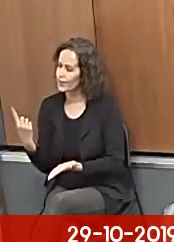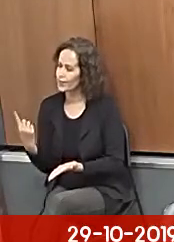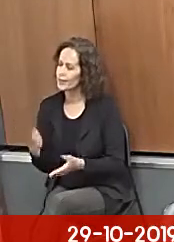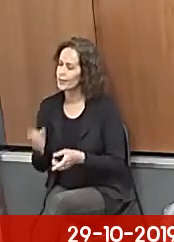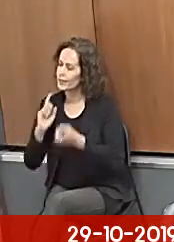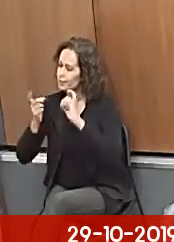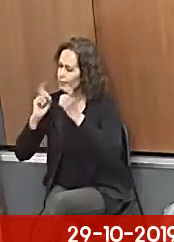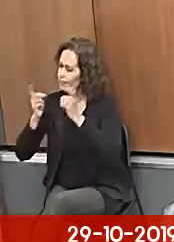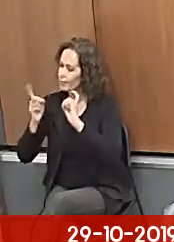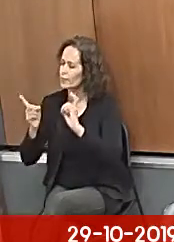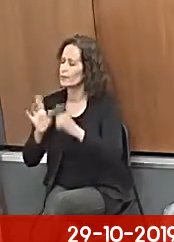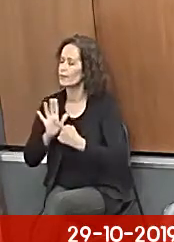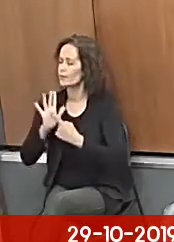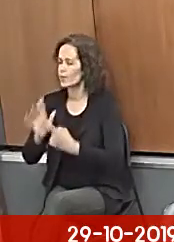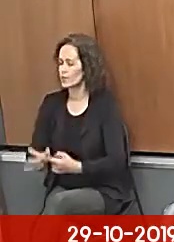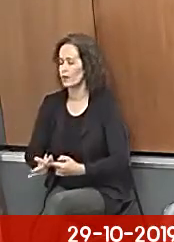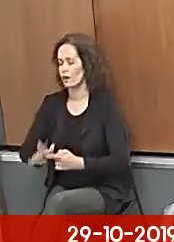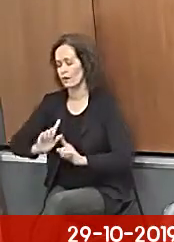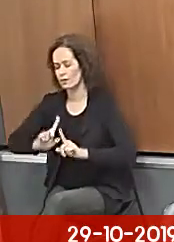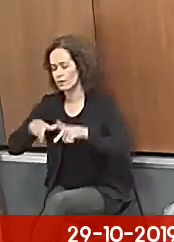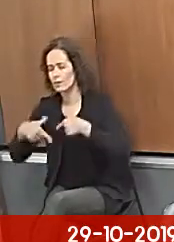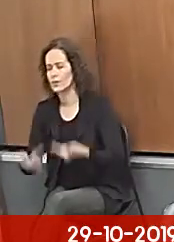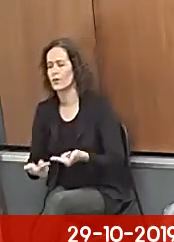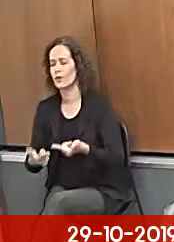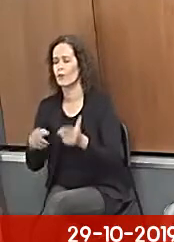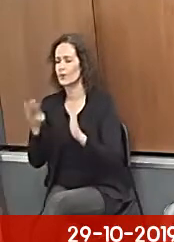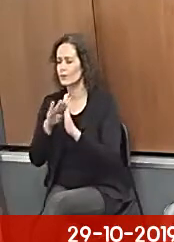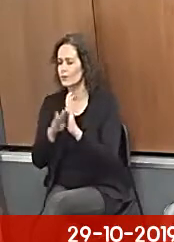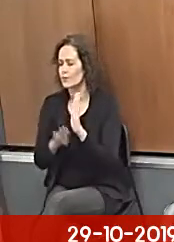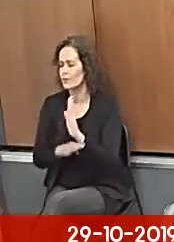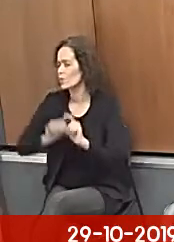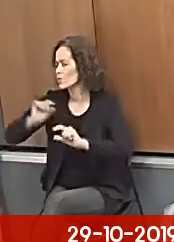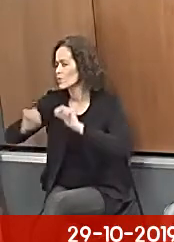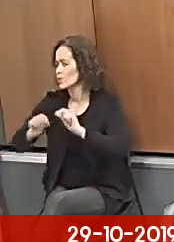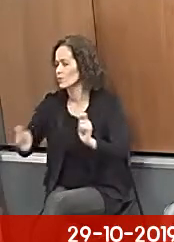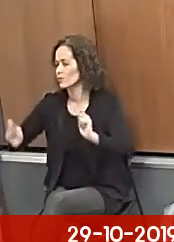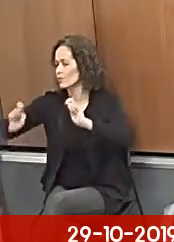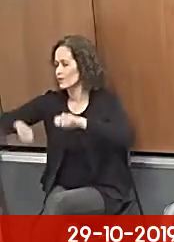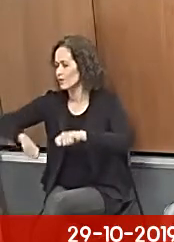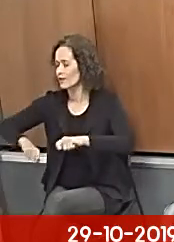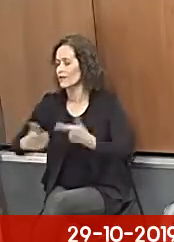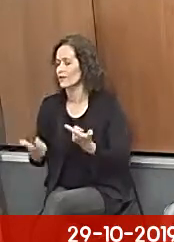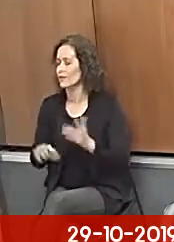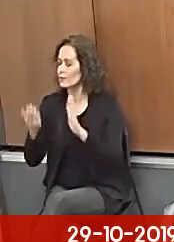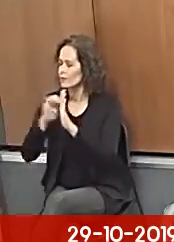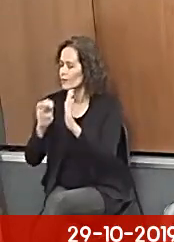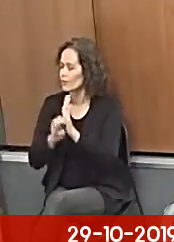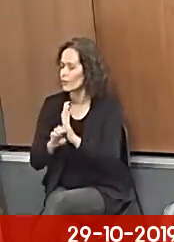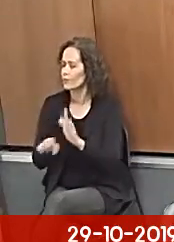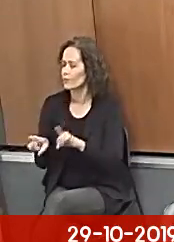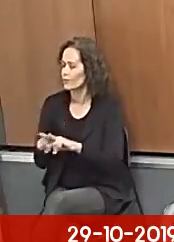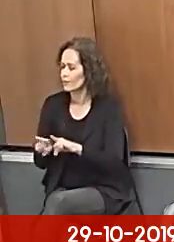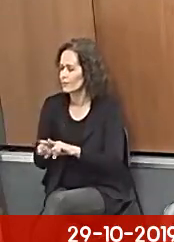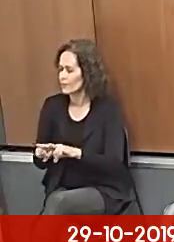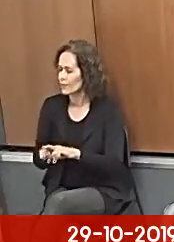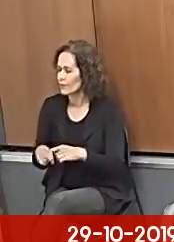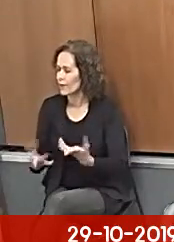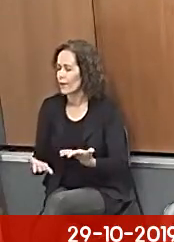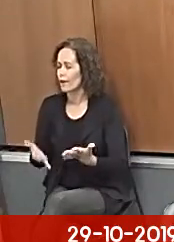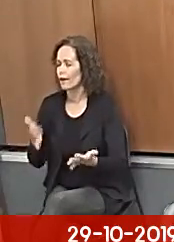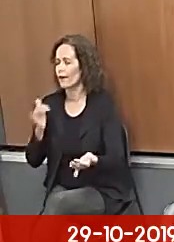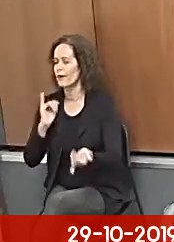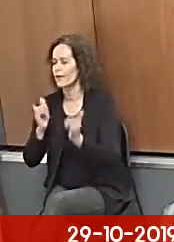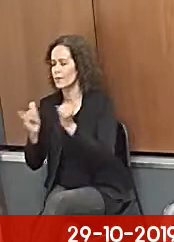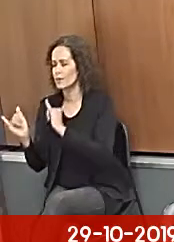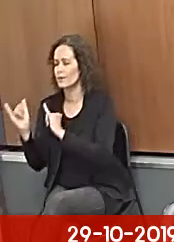apresentar os programas, as nossas ações, o que é possível fazer, a questão do estatuto, de alinhar algumas informações.